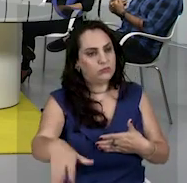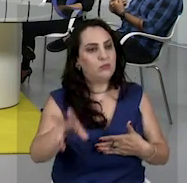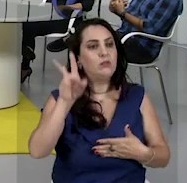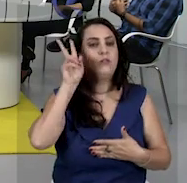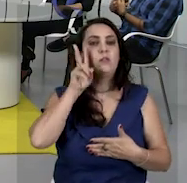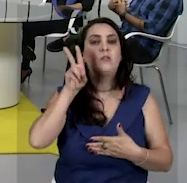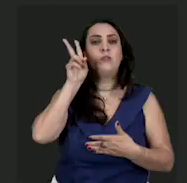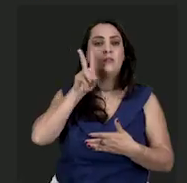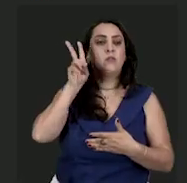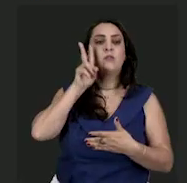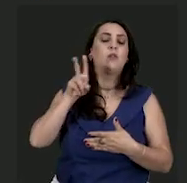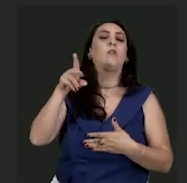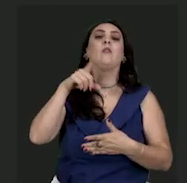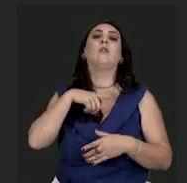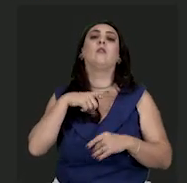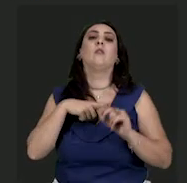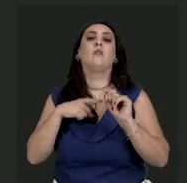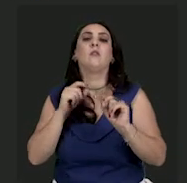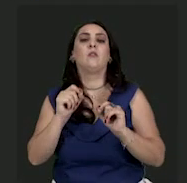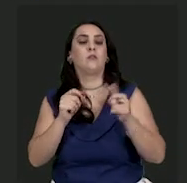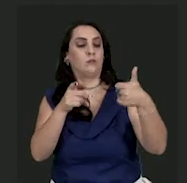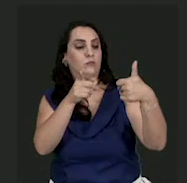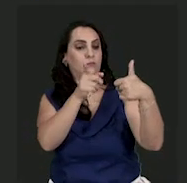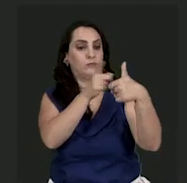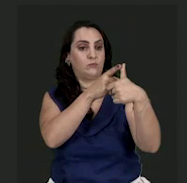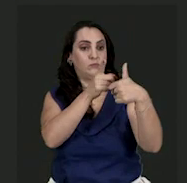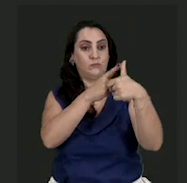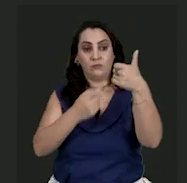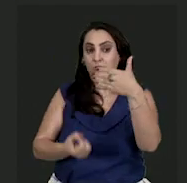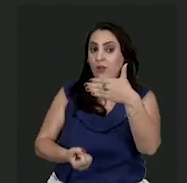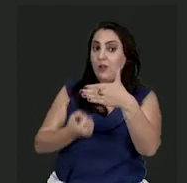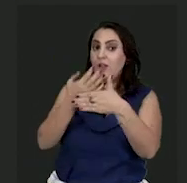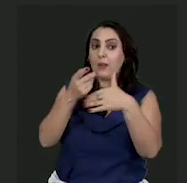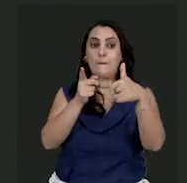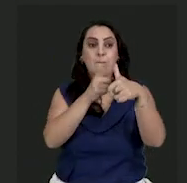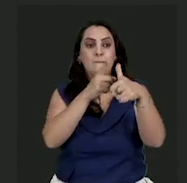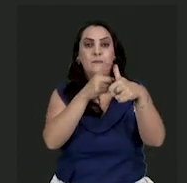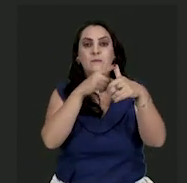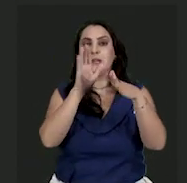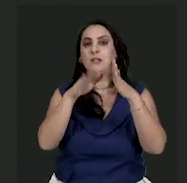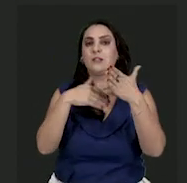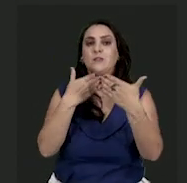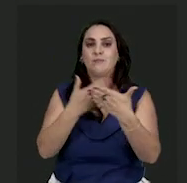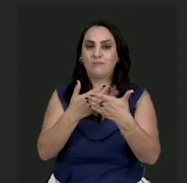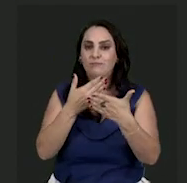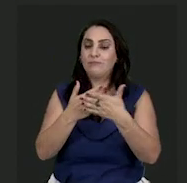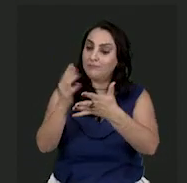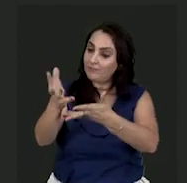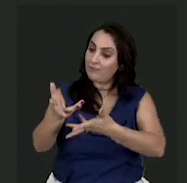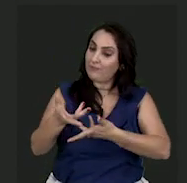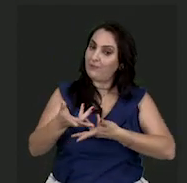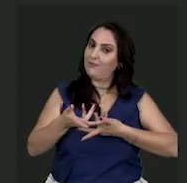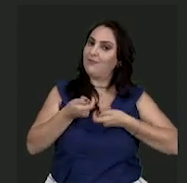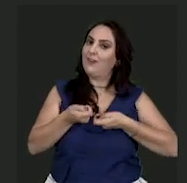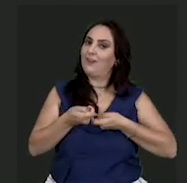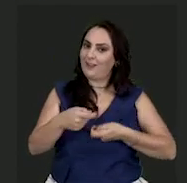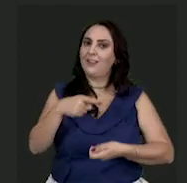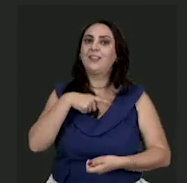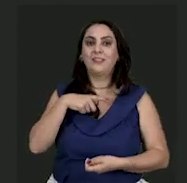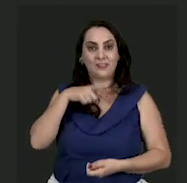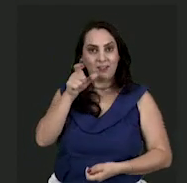história, a gente tem aí a criação da primeira escola que vai acolher pessoas surdas lá